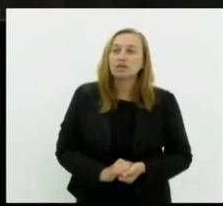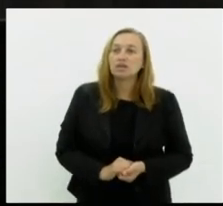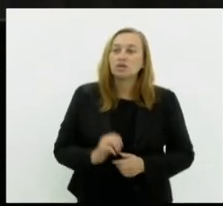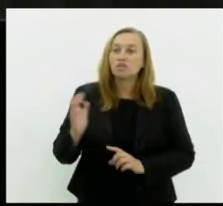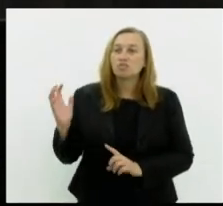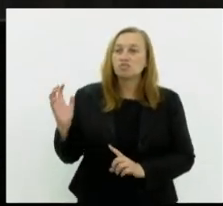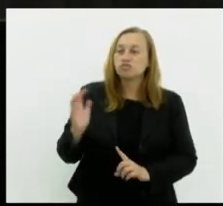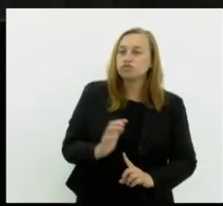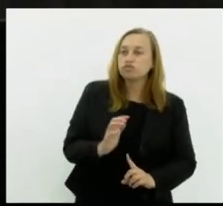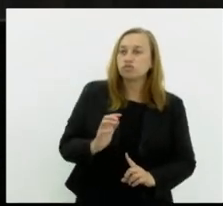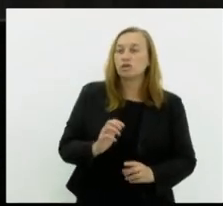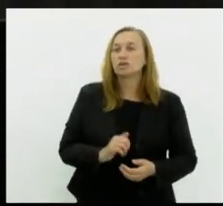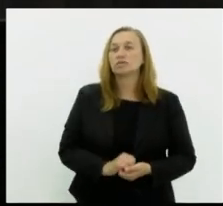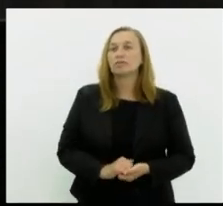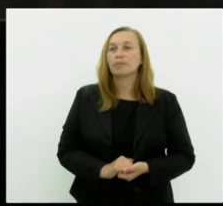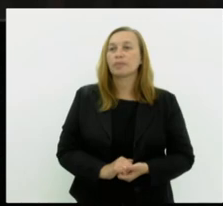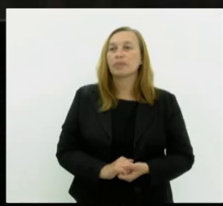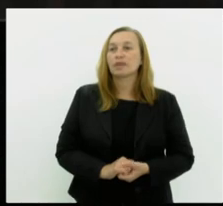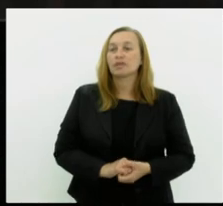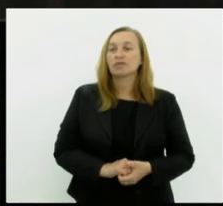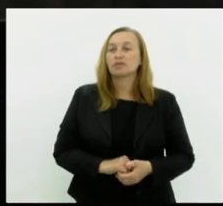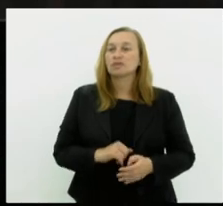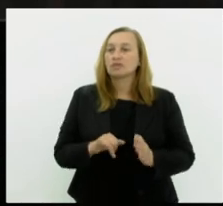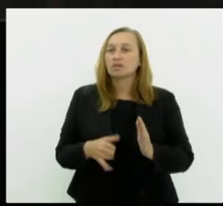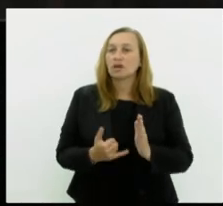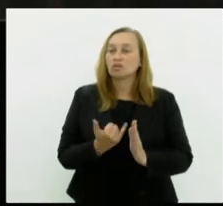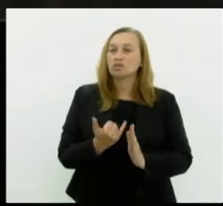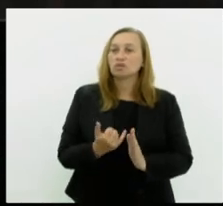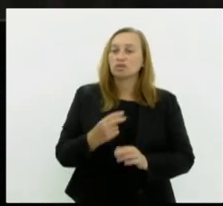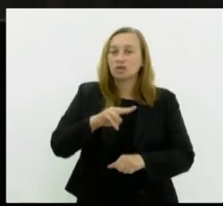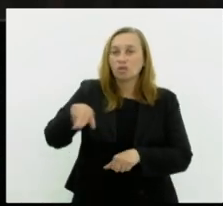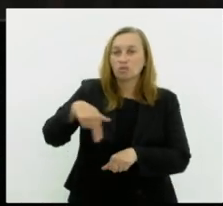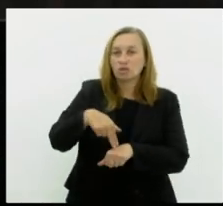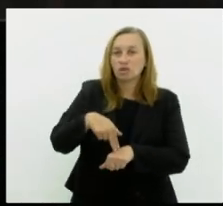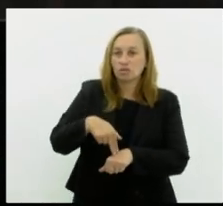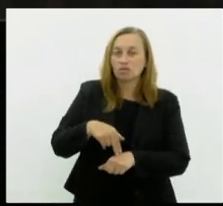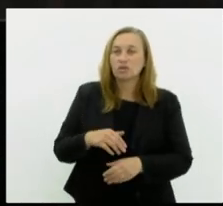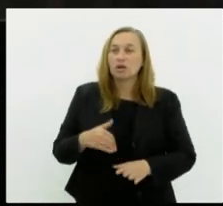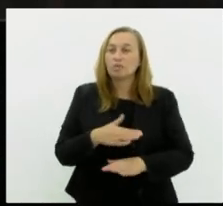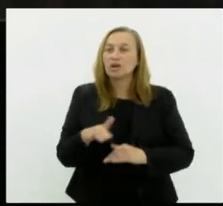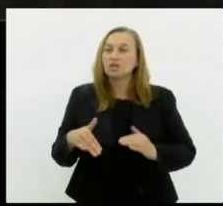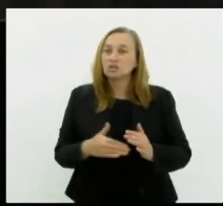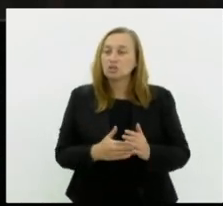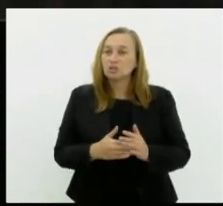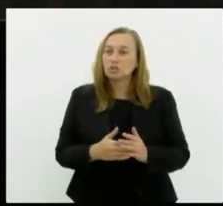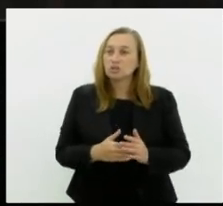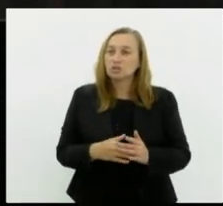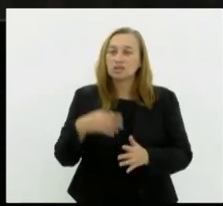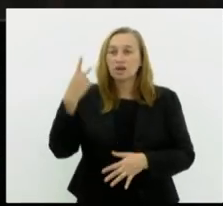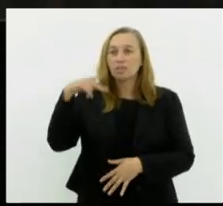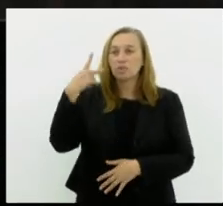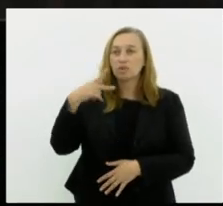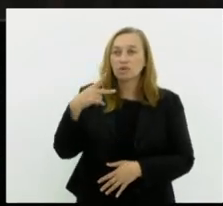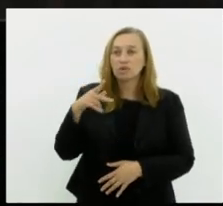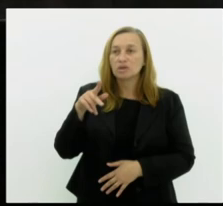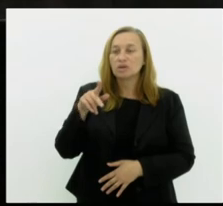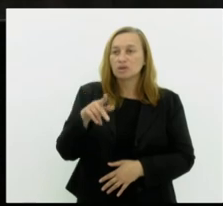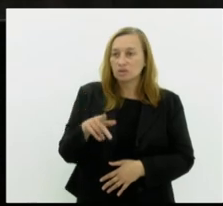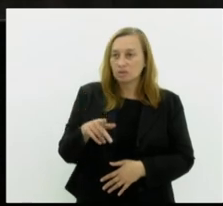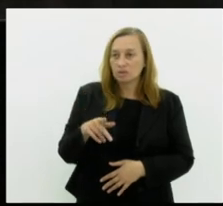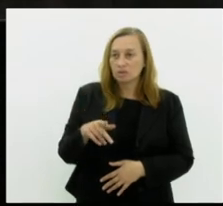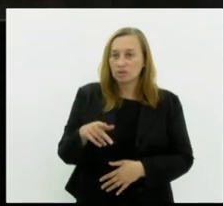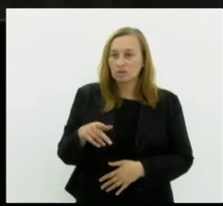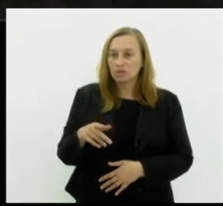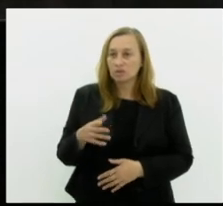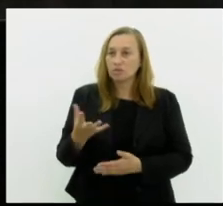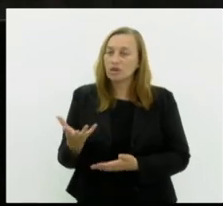submetidos ao julgo da União, para todo mundo fazer a política do pires da mão. O que eu